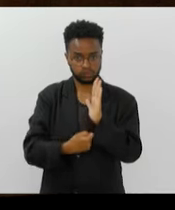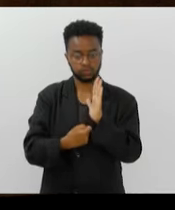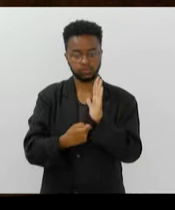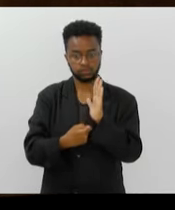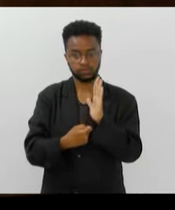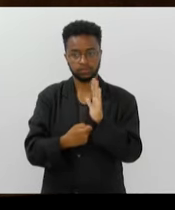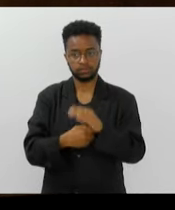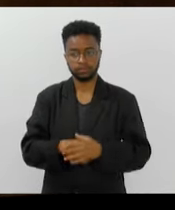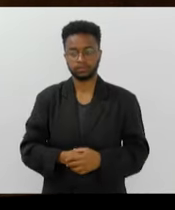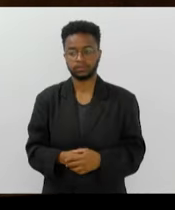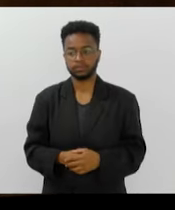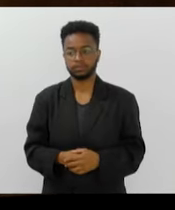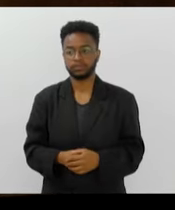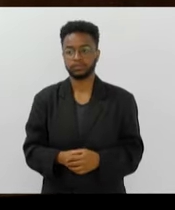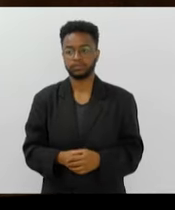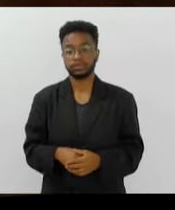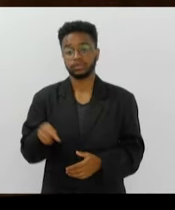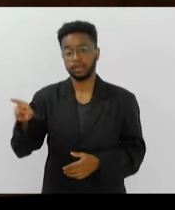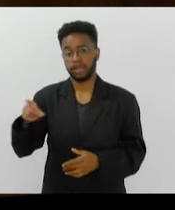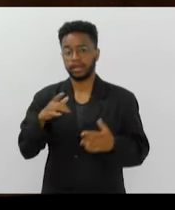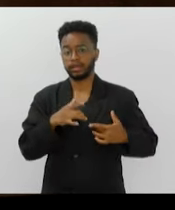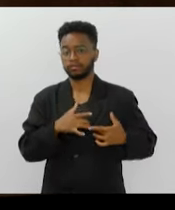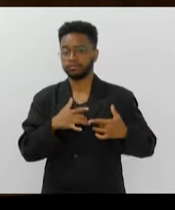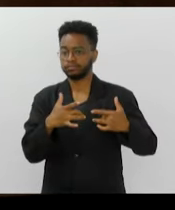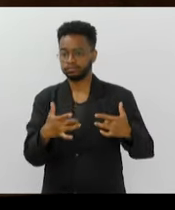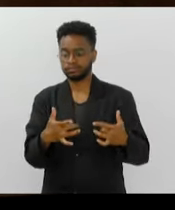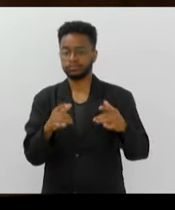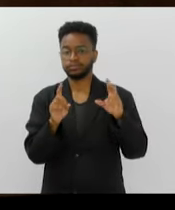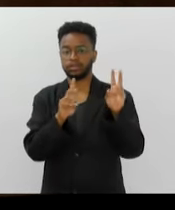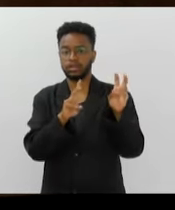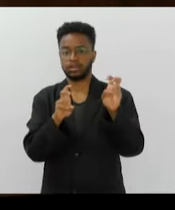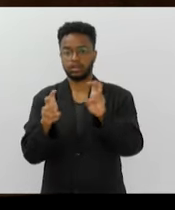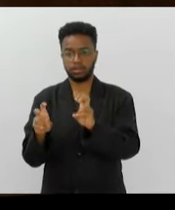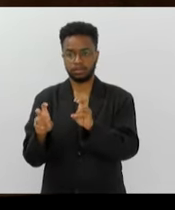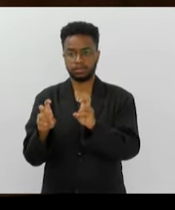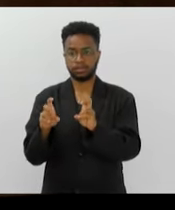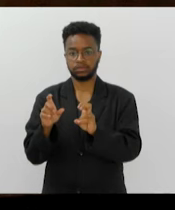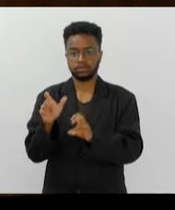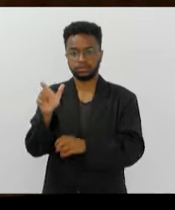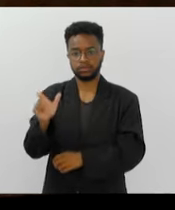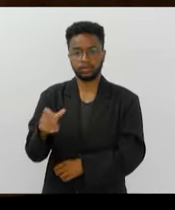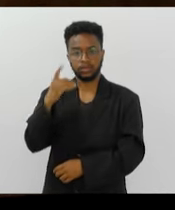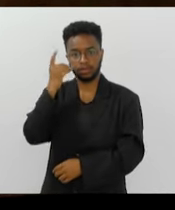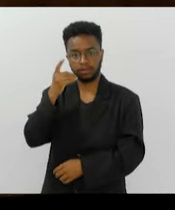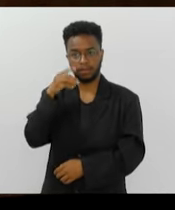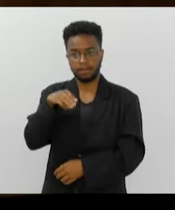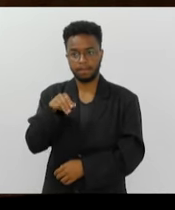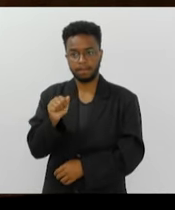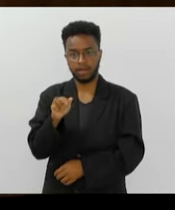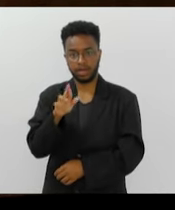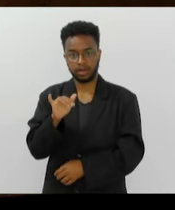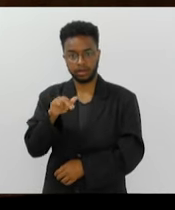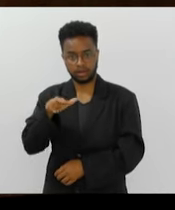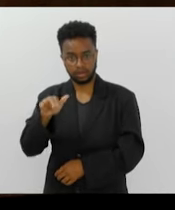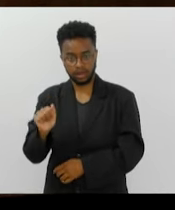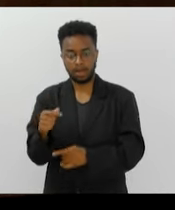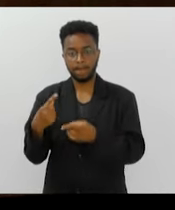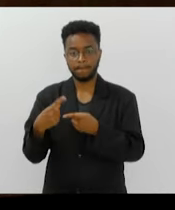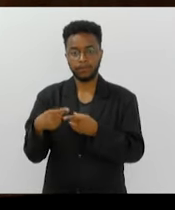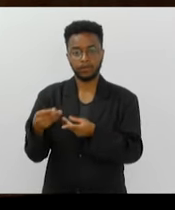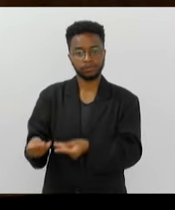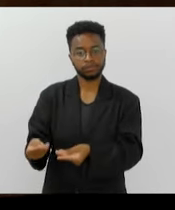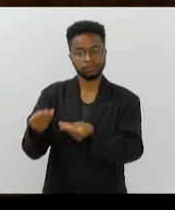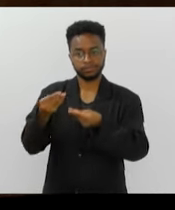coautores sobre a benevolência temática da deputada Marina que nos